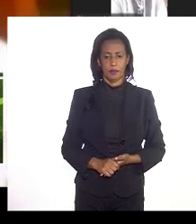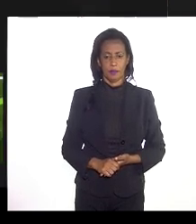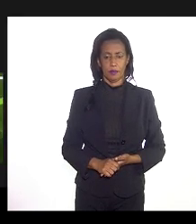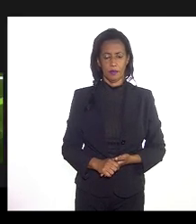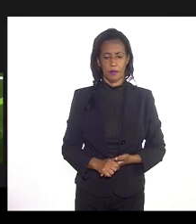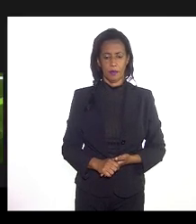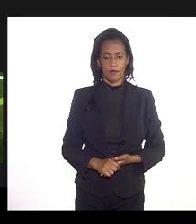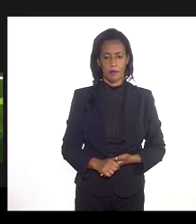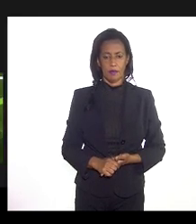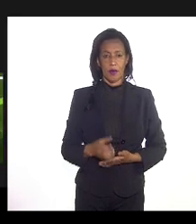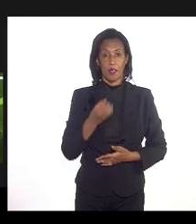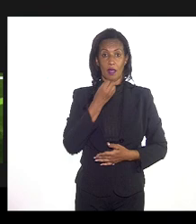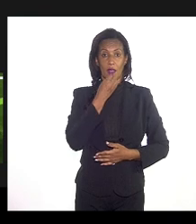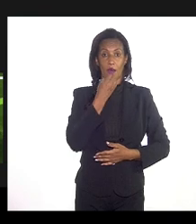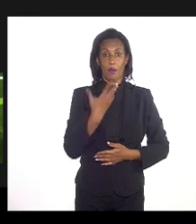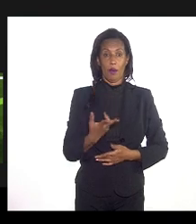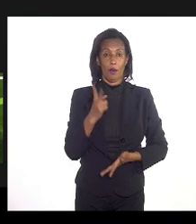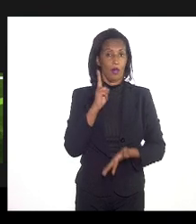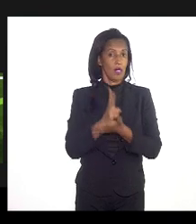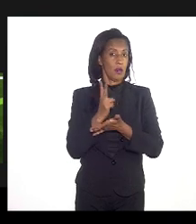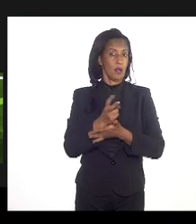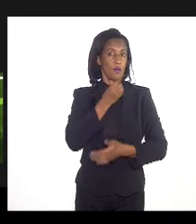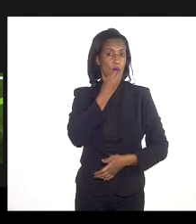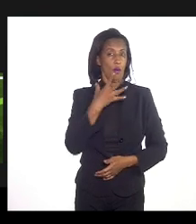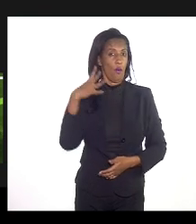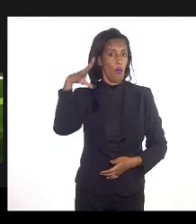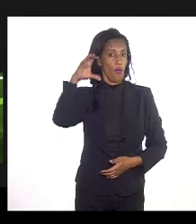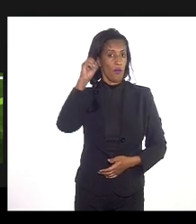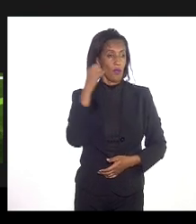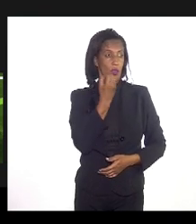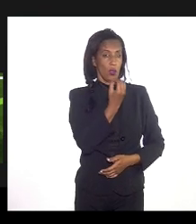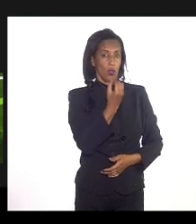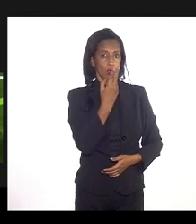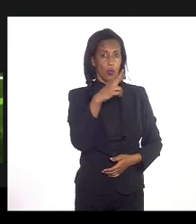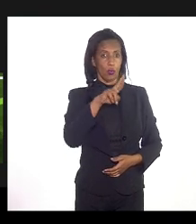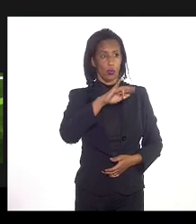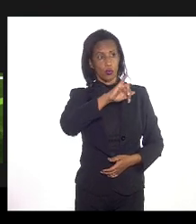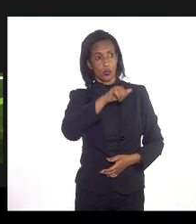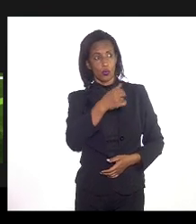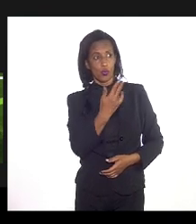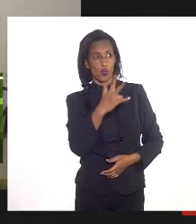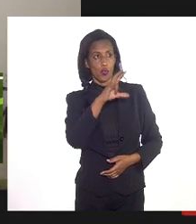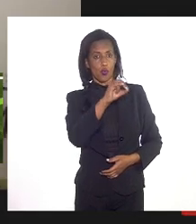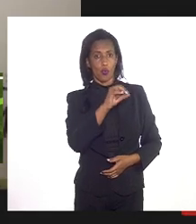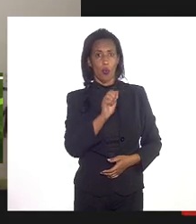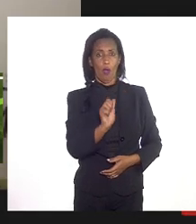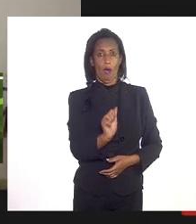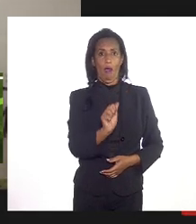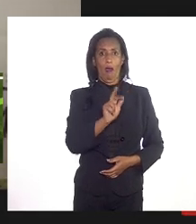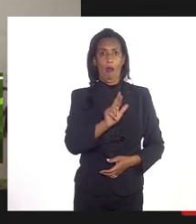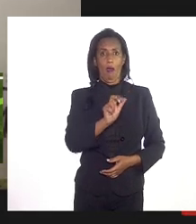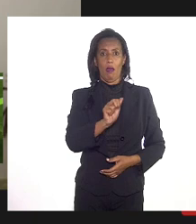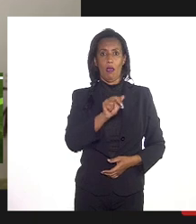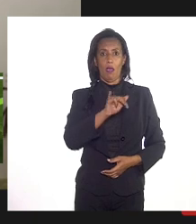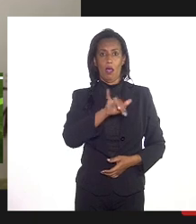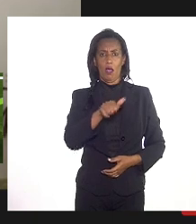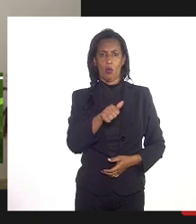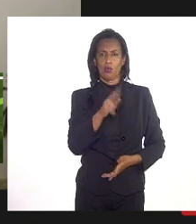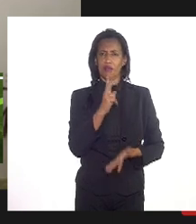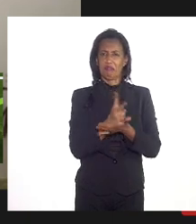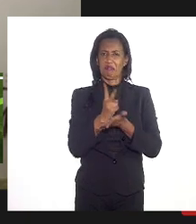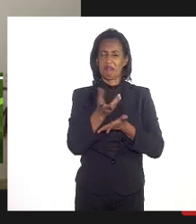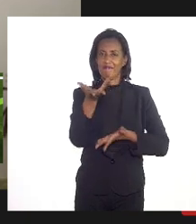Bom, é sempre bom ouvir o doutor Júlio Araújo, ele sempre participa